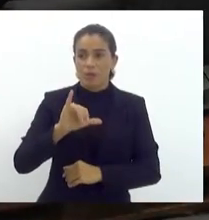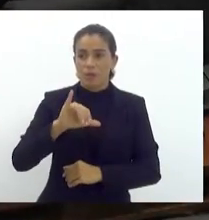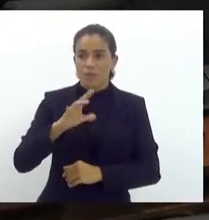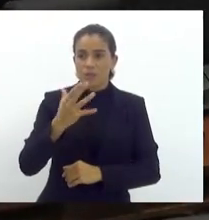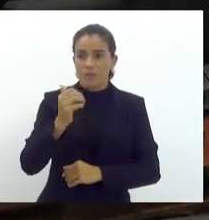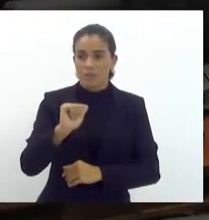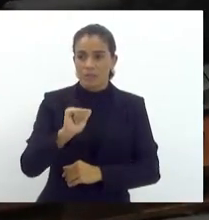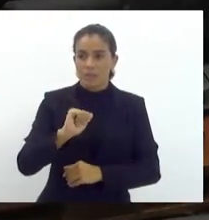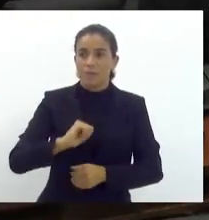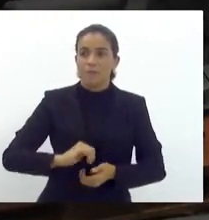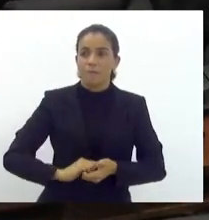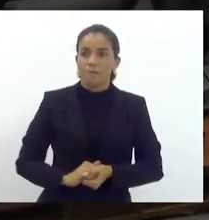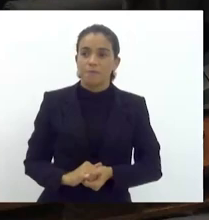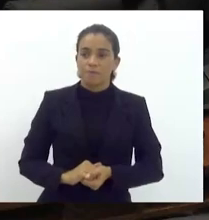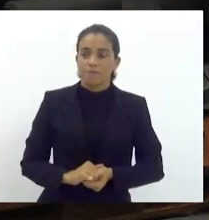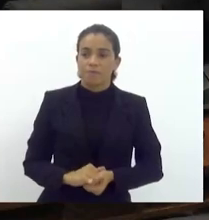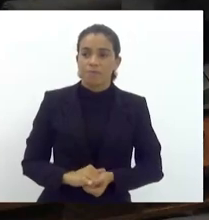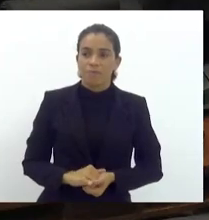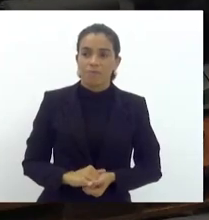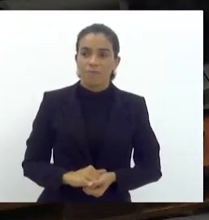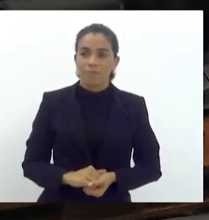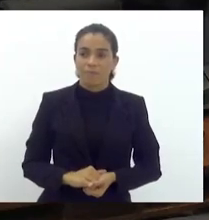pediu verificação